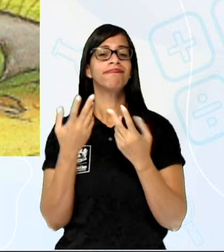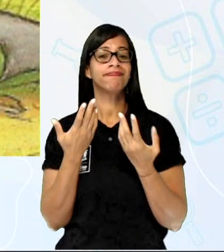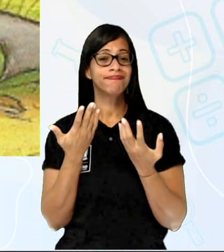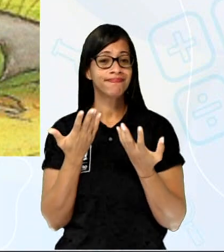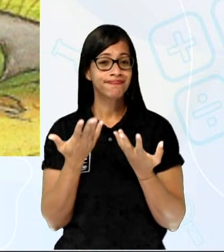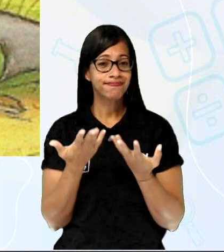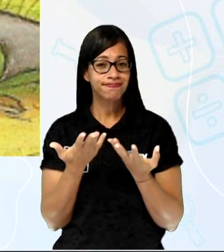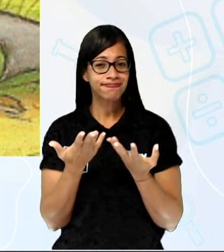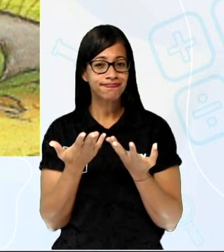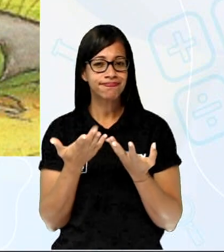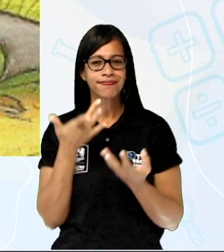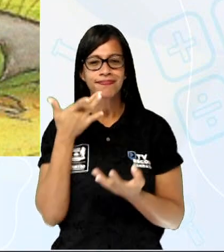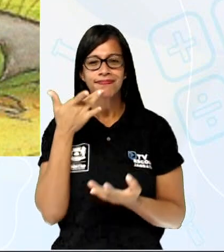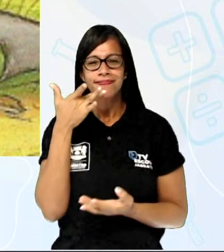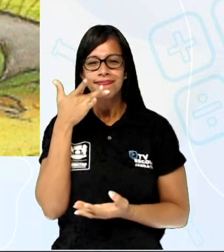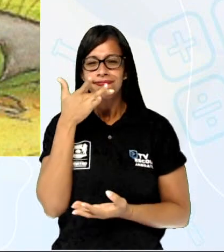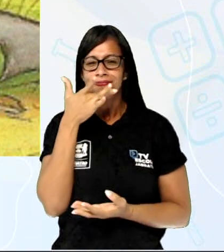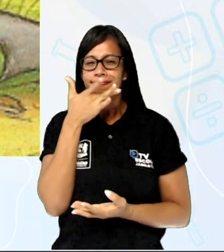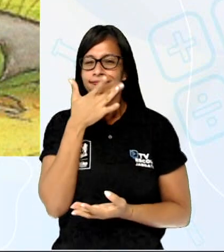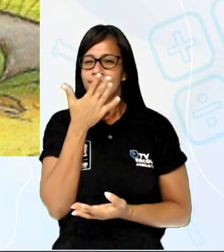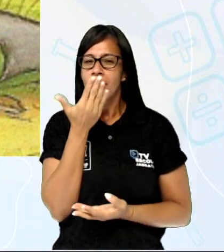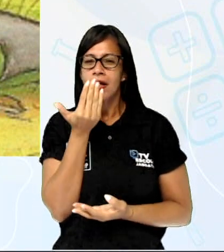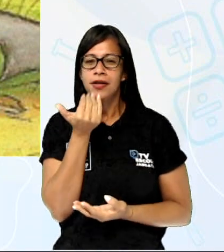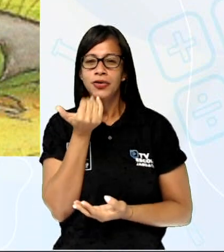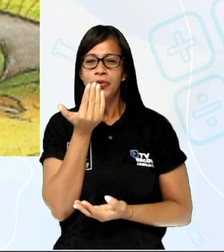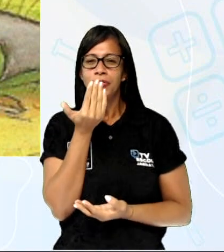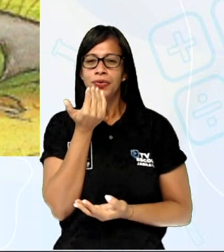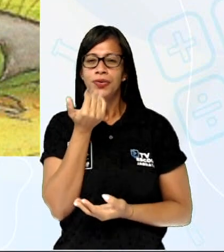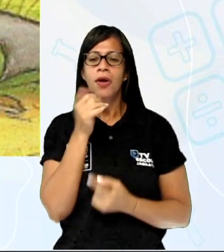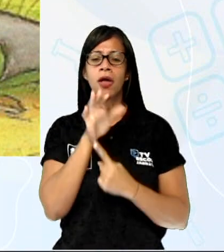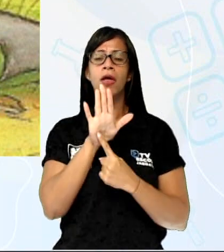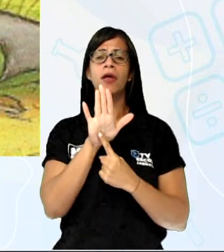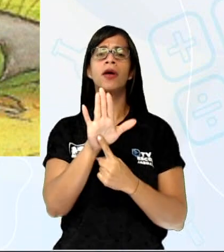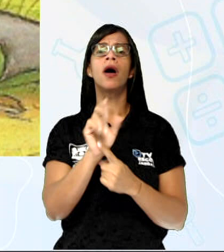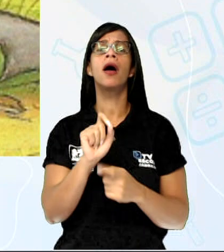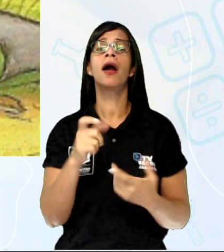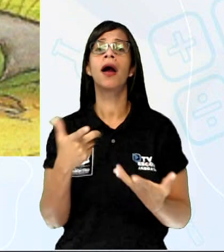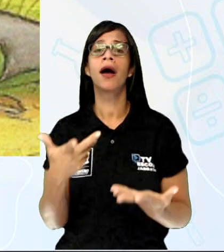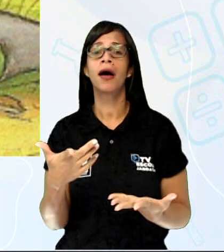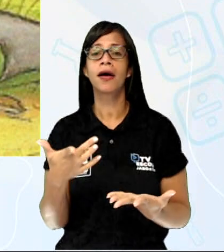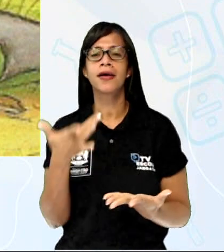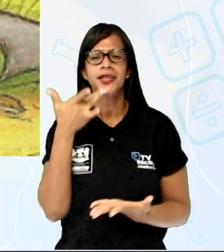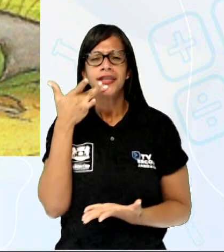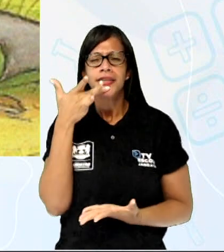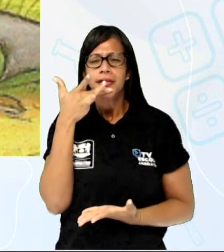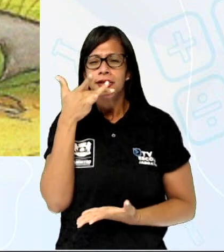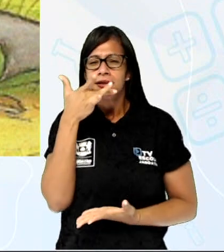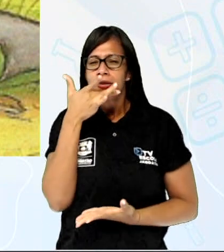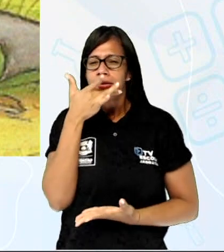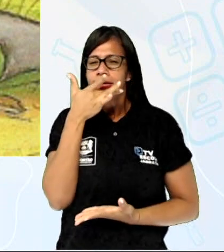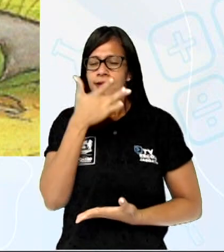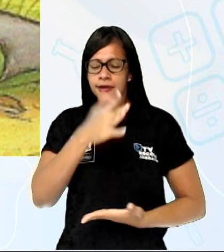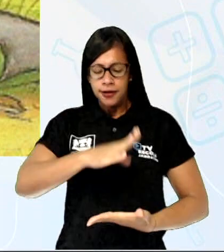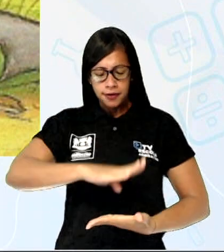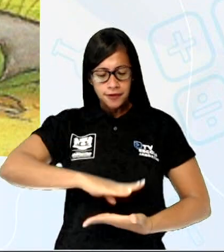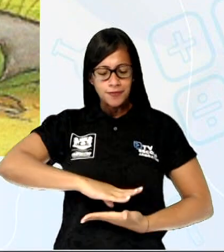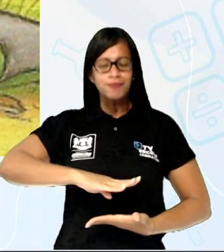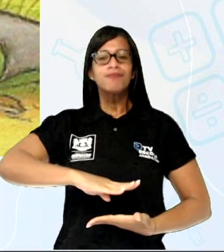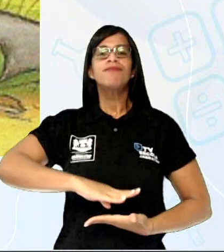olhinho fechado expressa uma fisionomia de quê? De saciedade. Olha como ele